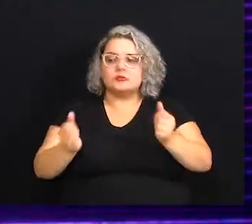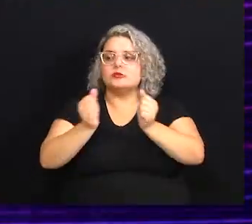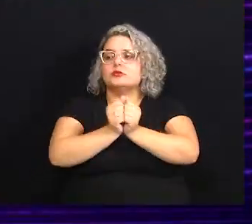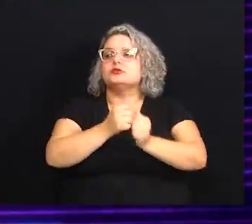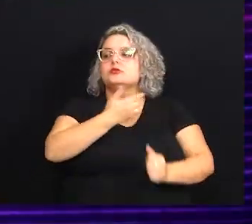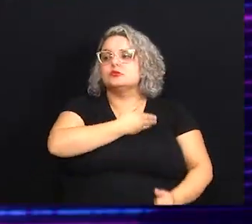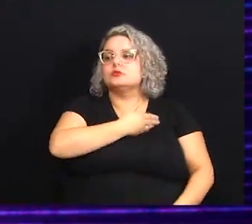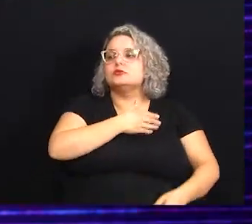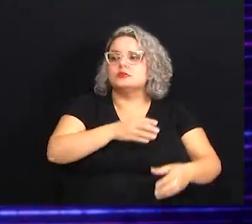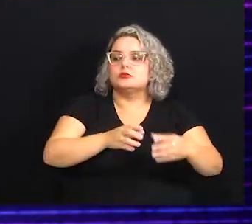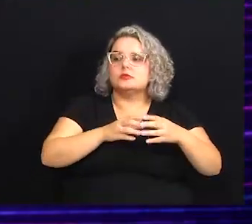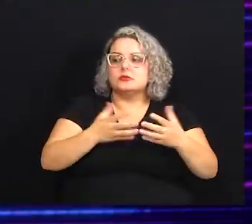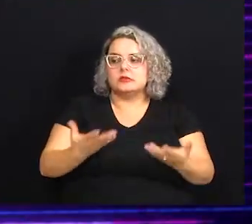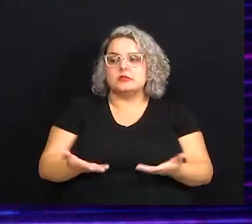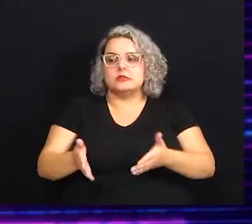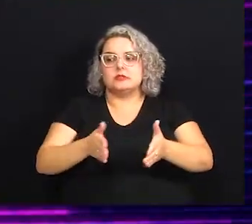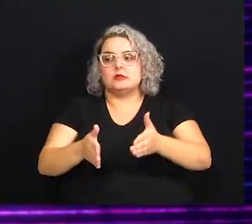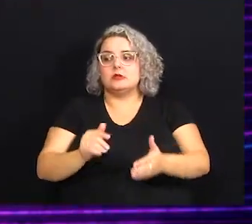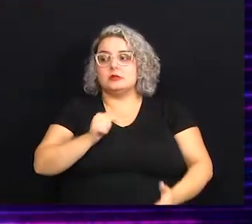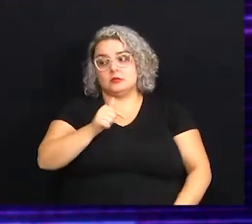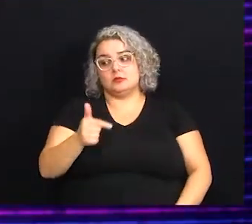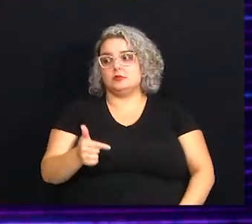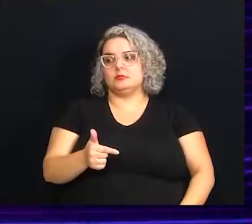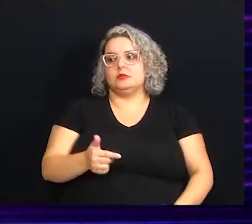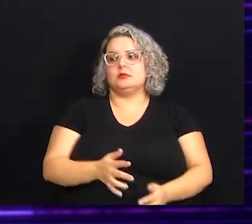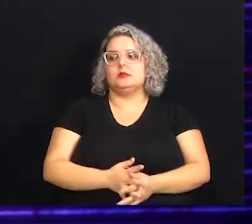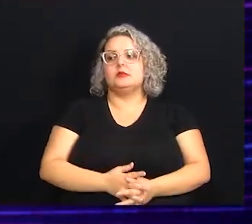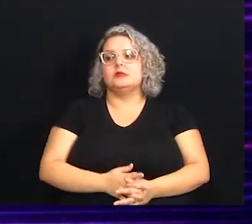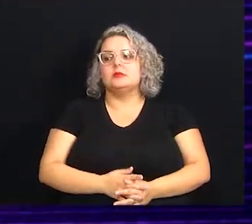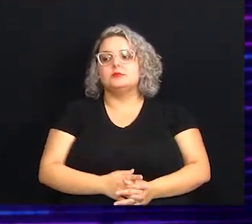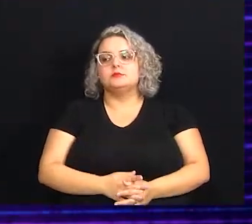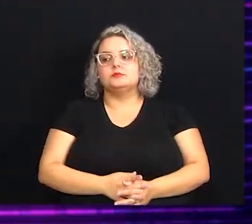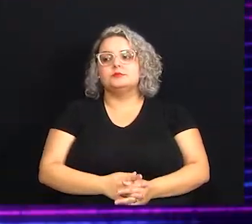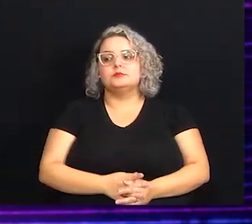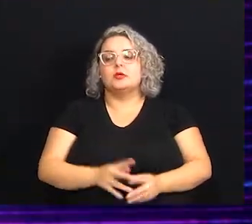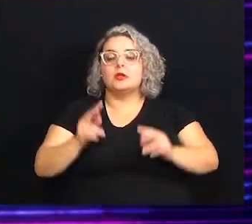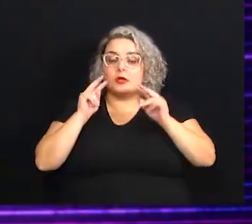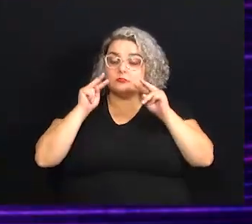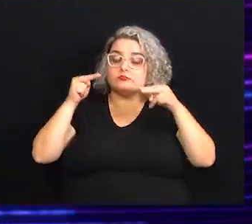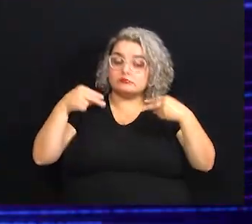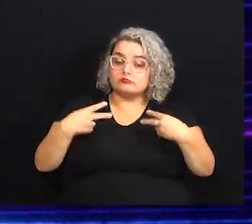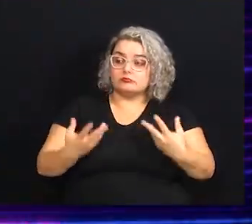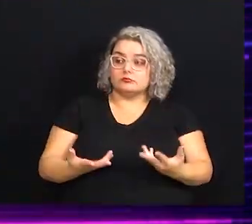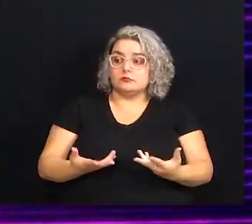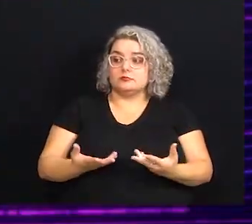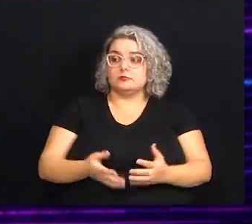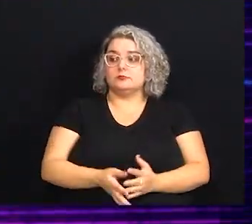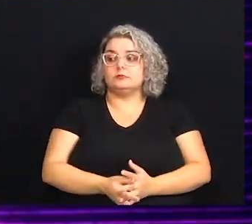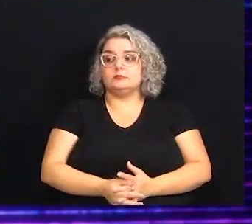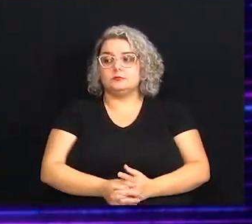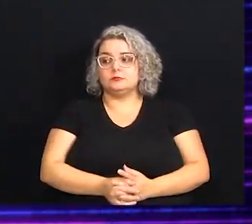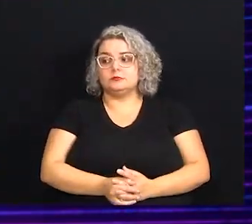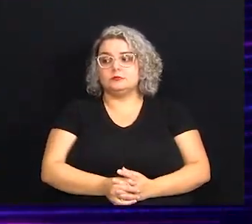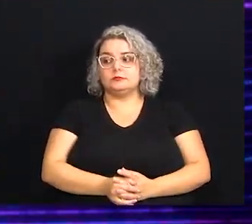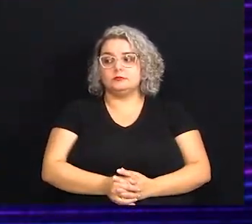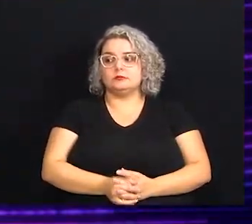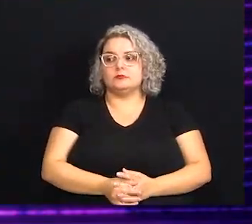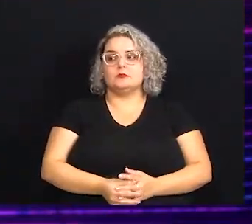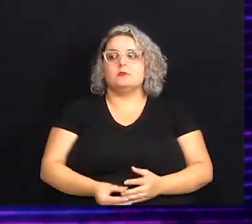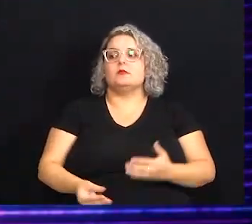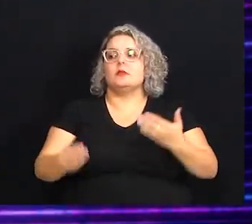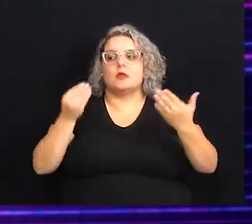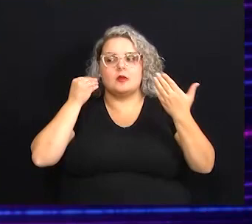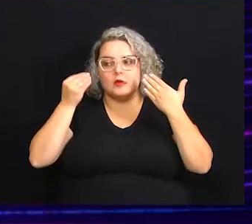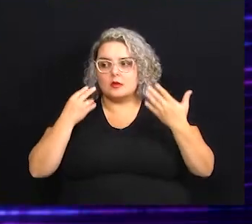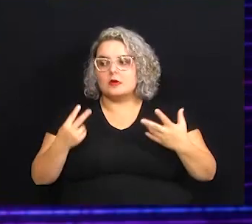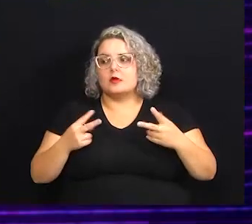junto dos meus colegas, viver esse momento do colegial que eu não estava tendo. Então, por causa disso, eu me vi indo para mais com o psiquiatra e